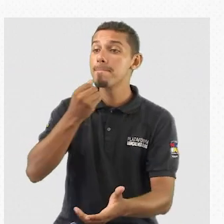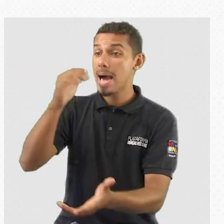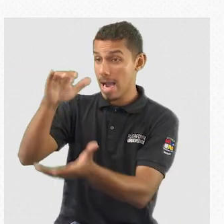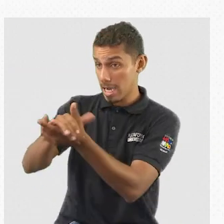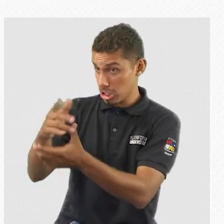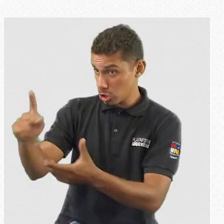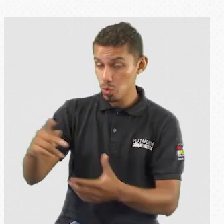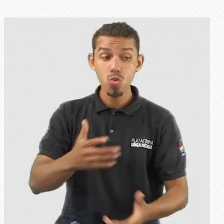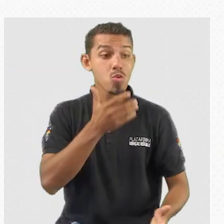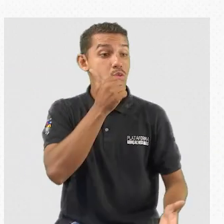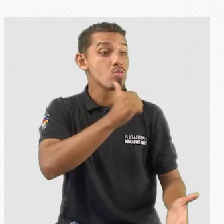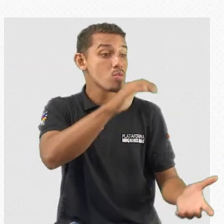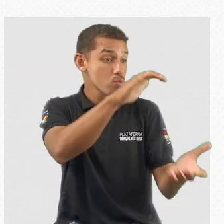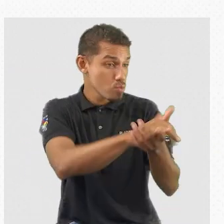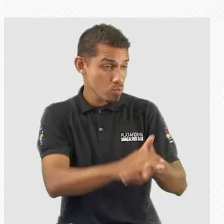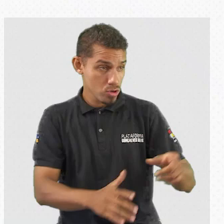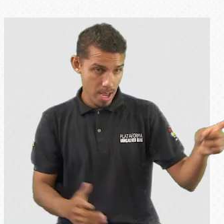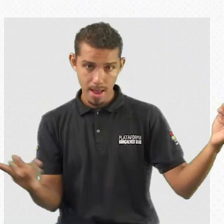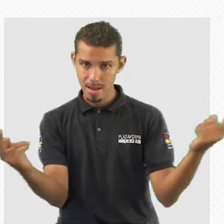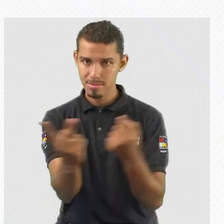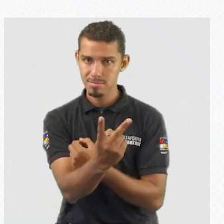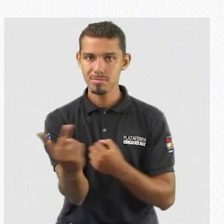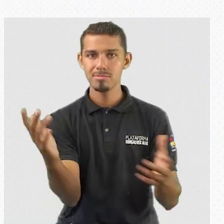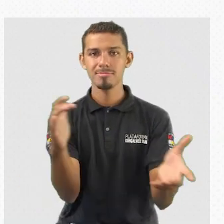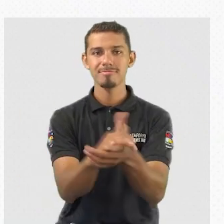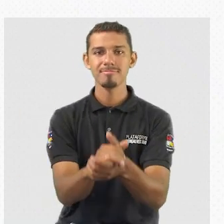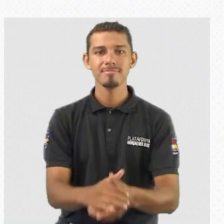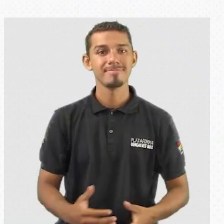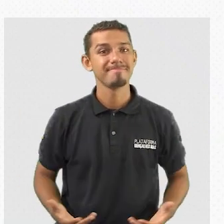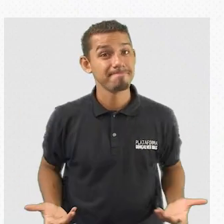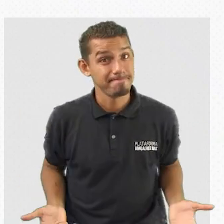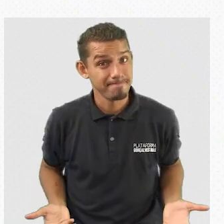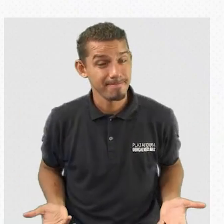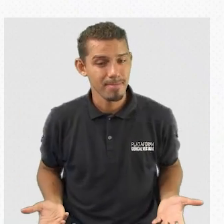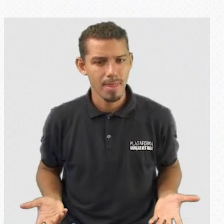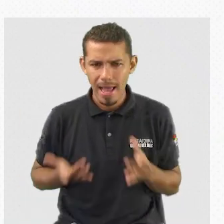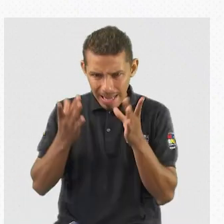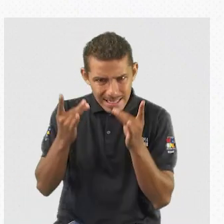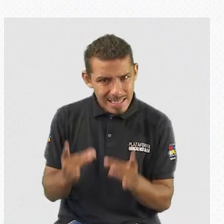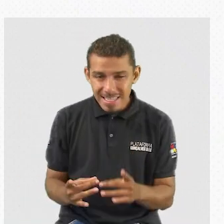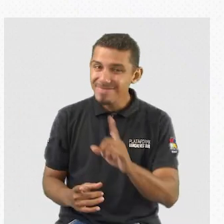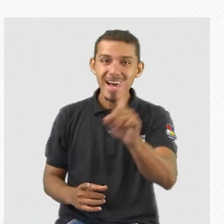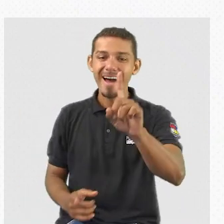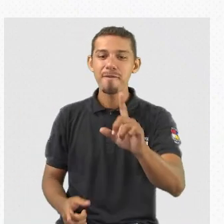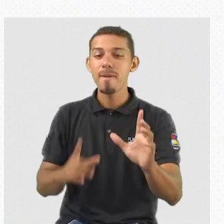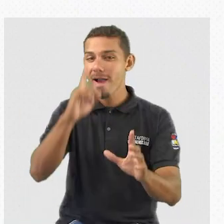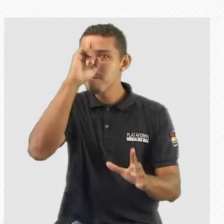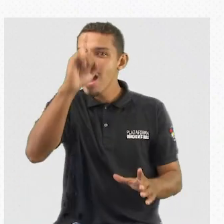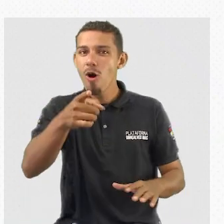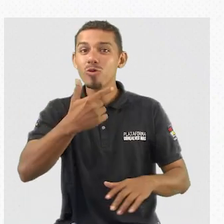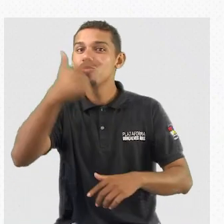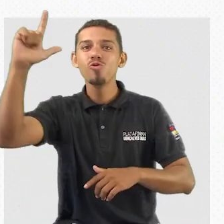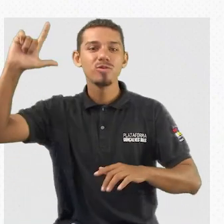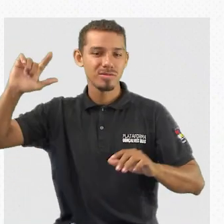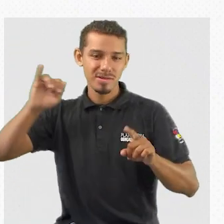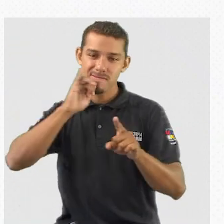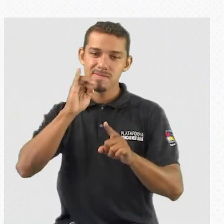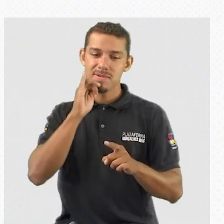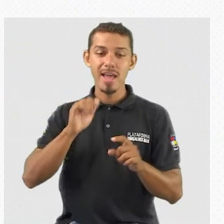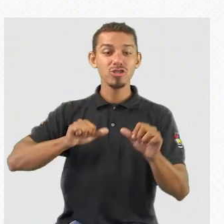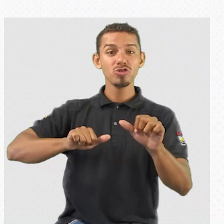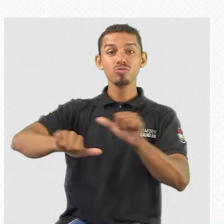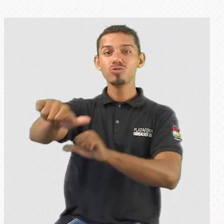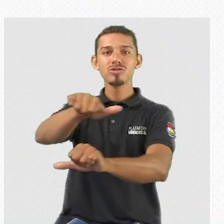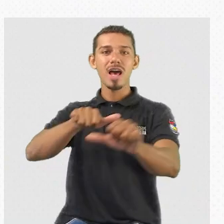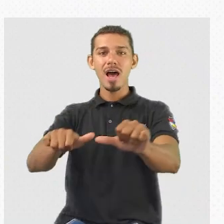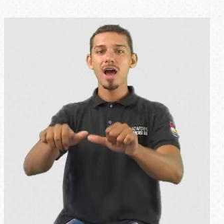Isso tem uma finalidade descritiva? Não. Por quê? Porque aqui o sentido é outro. É de